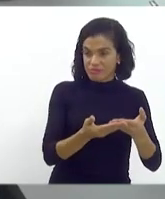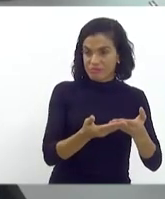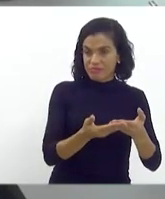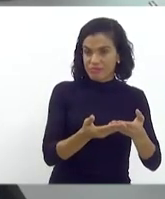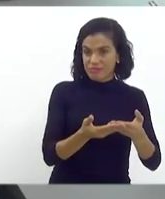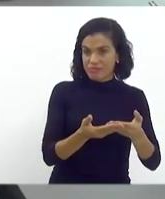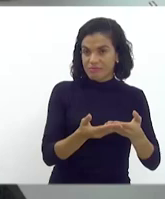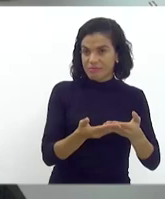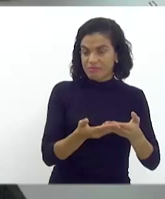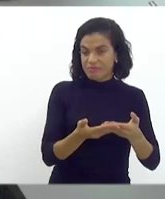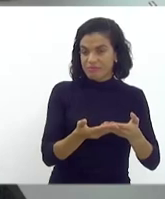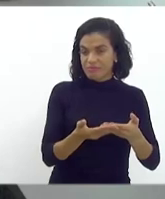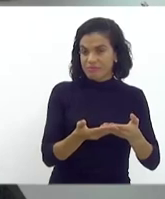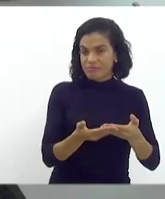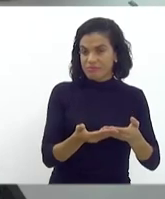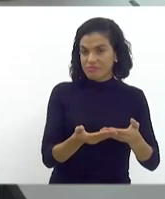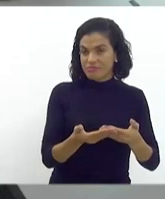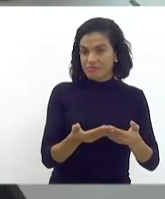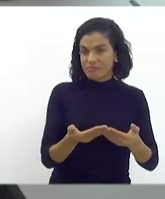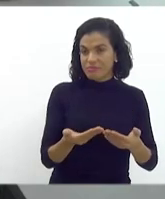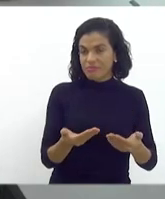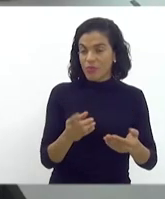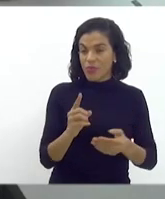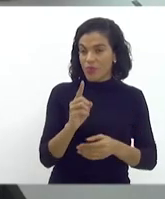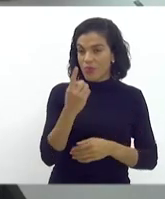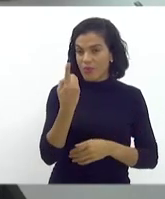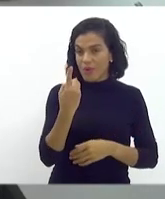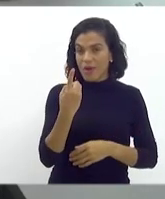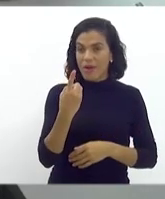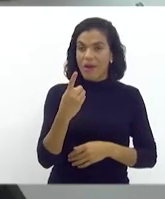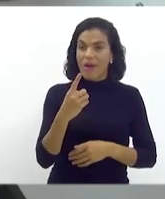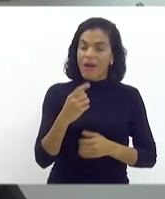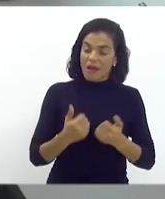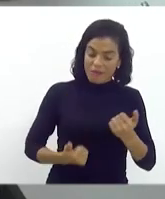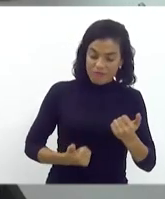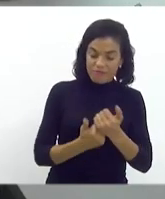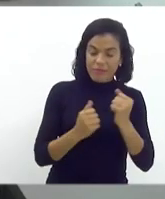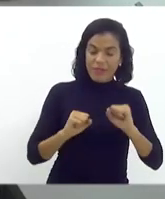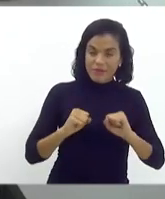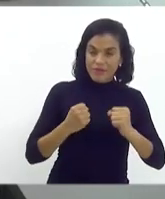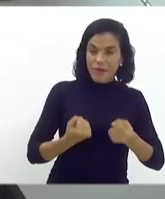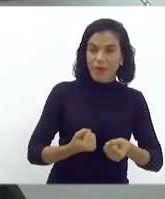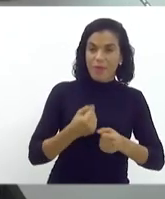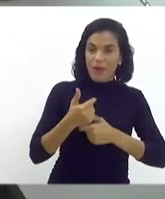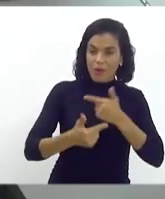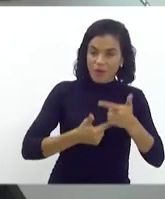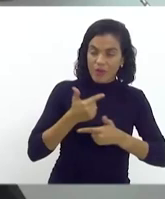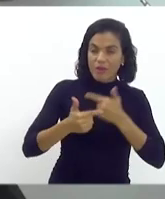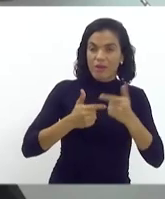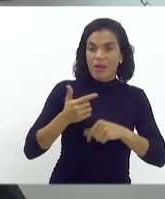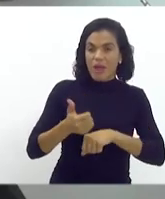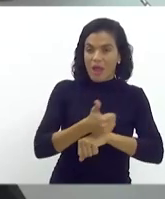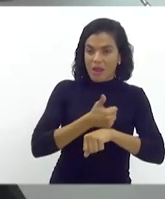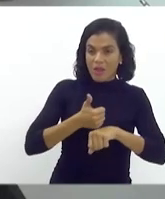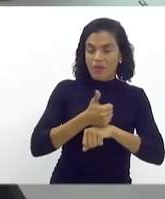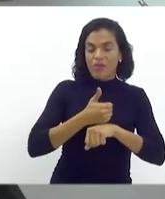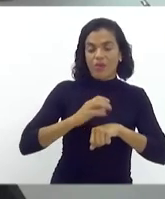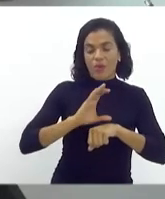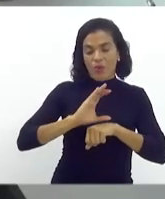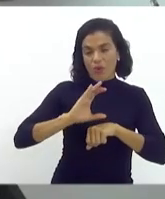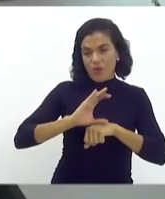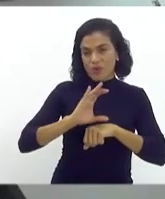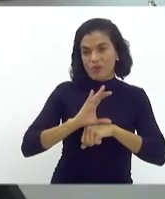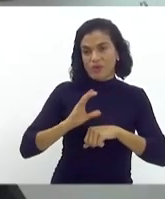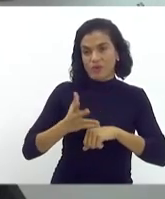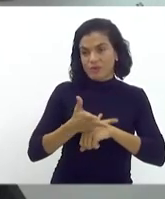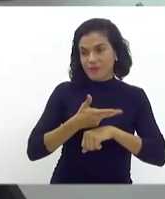E uma delas em vidar esforços para que haja constante atualização e aperfeiçoamento que é isso que